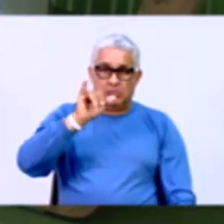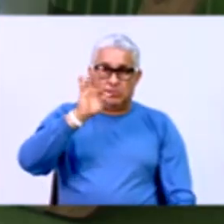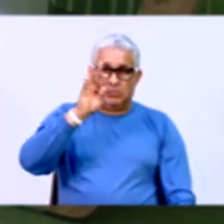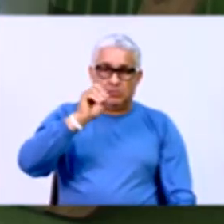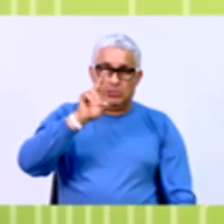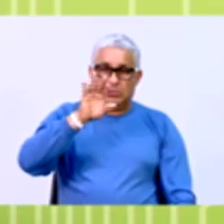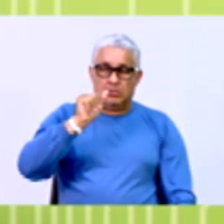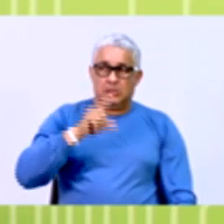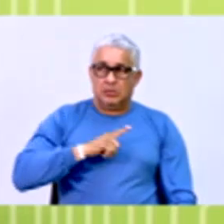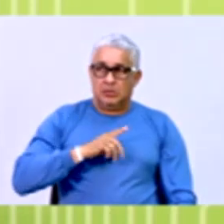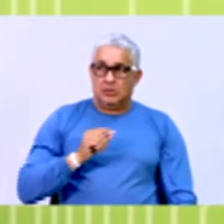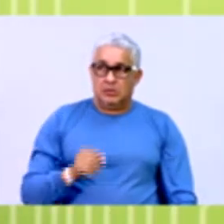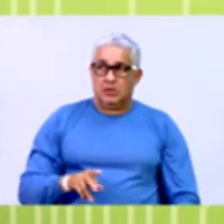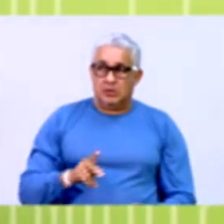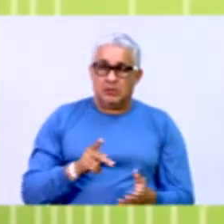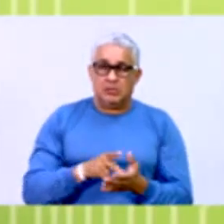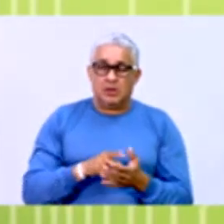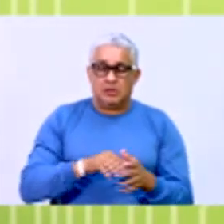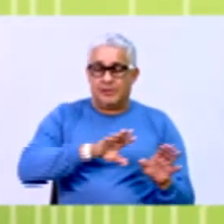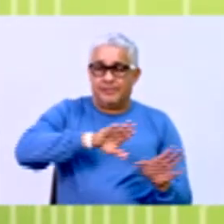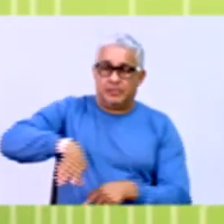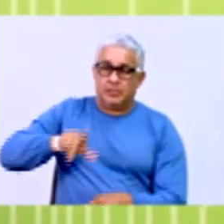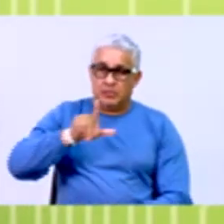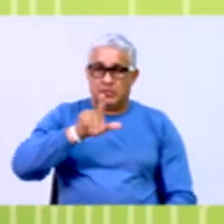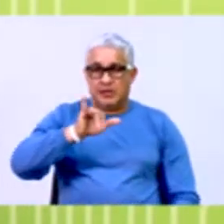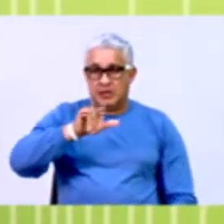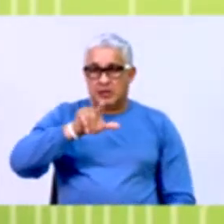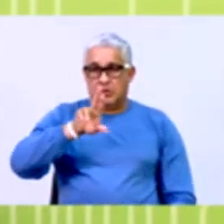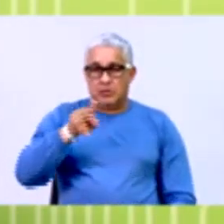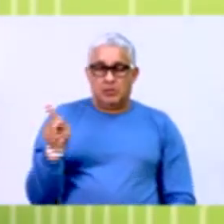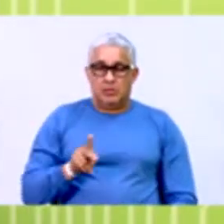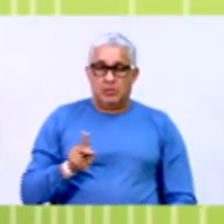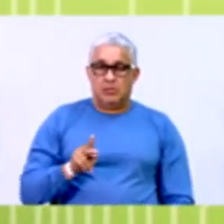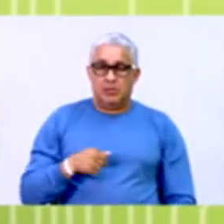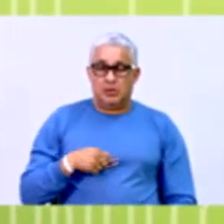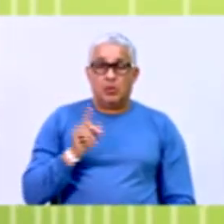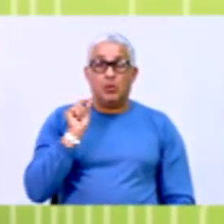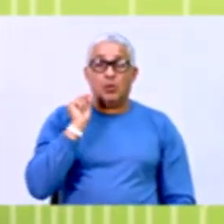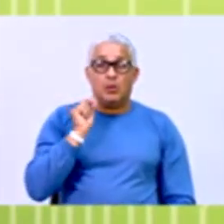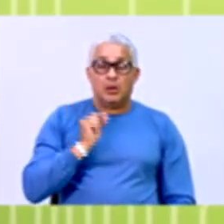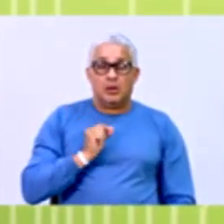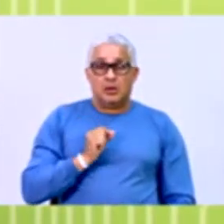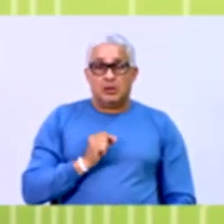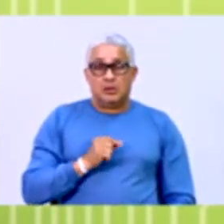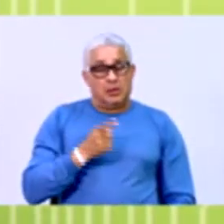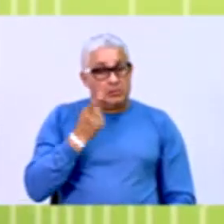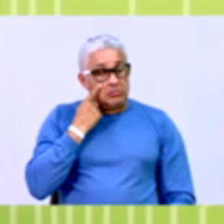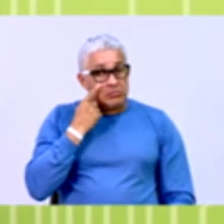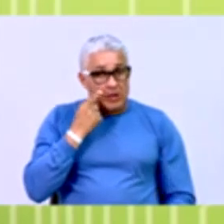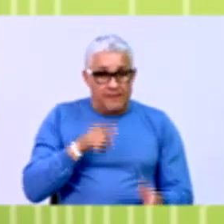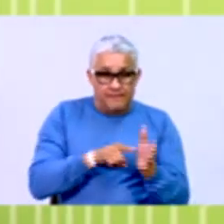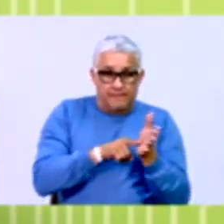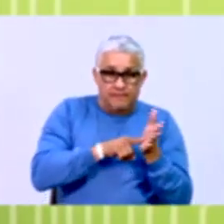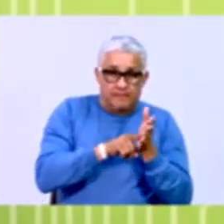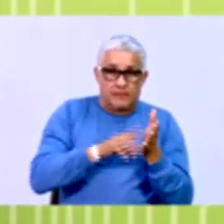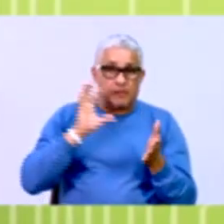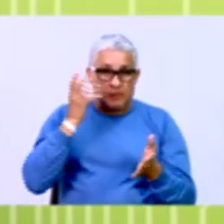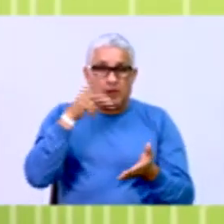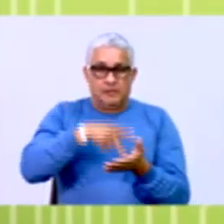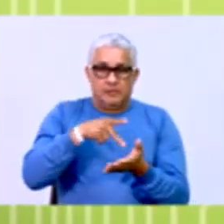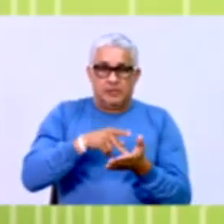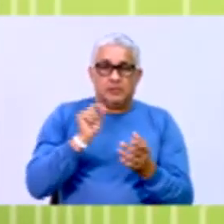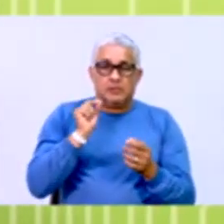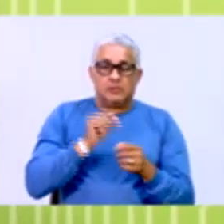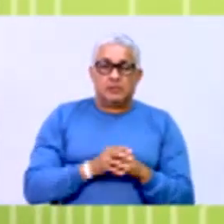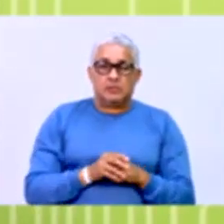Professor, então, como o professor Lilo falou, é a verificação daquilo que está acontecendo de verdade. Mas em relação a